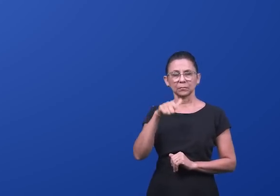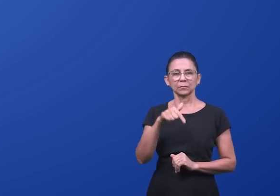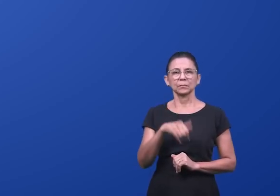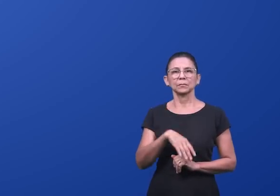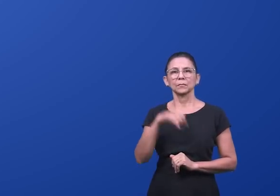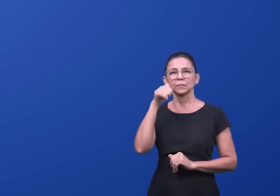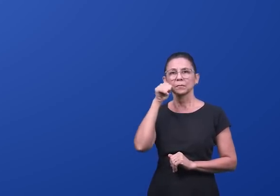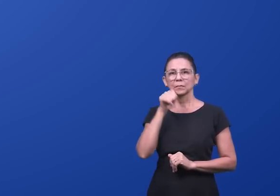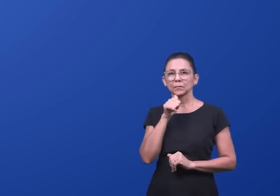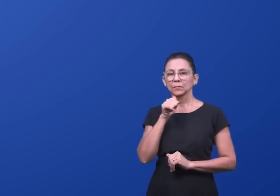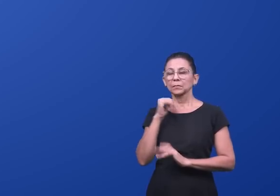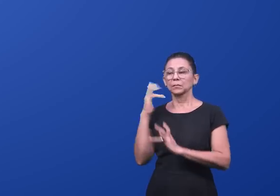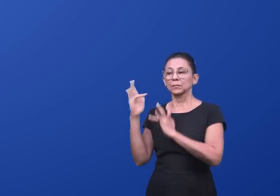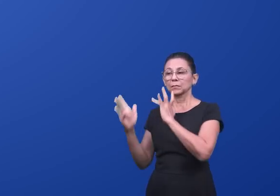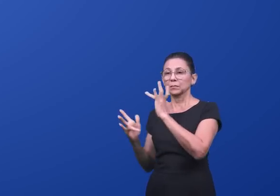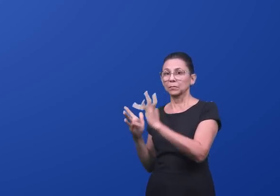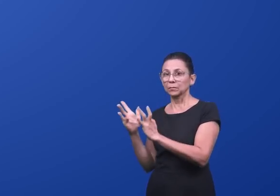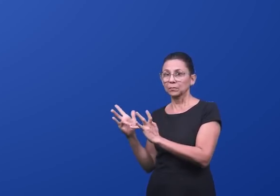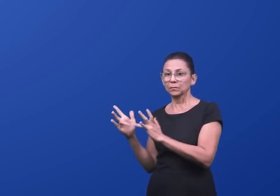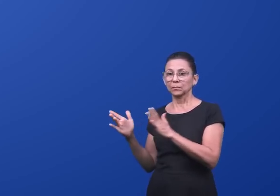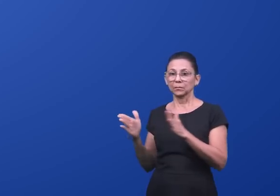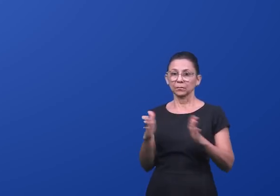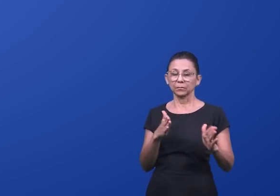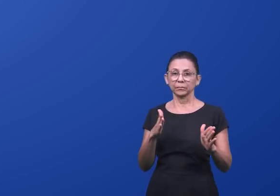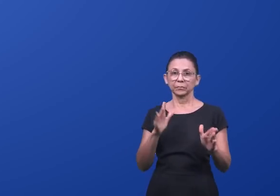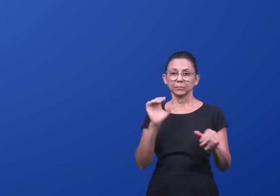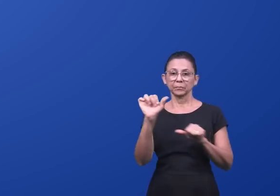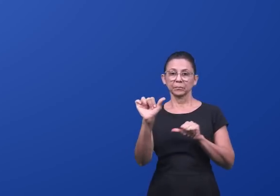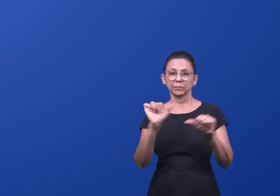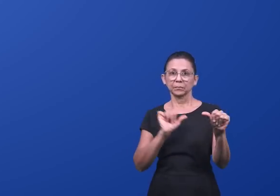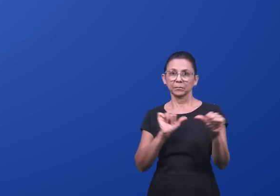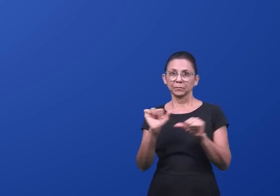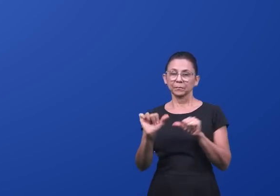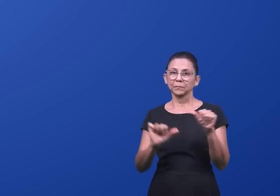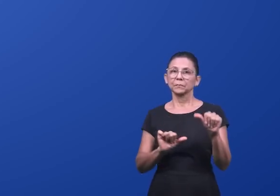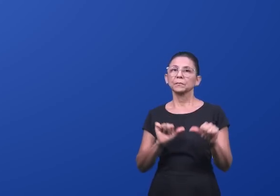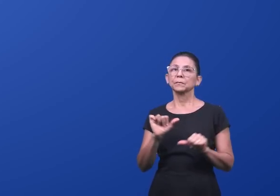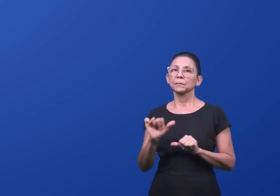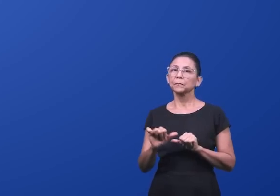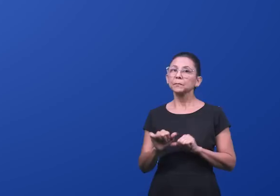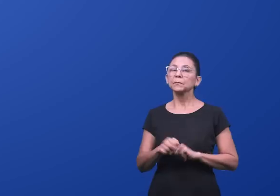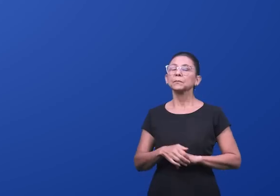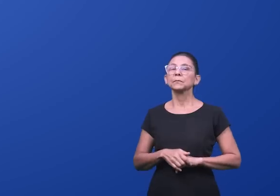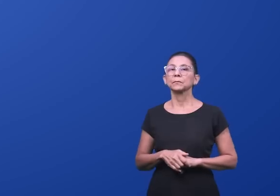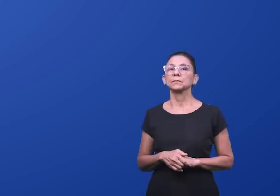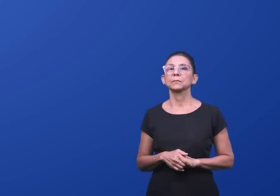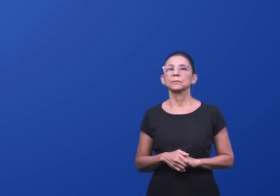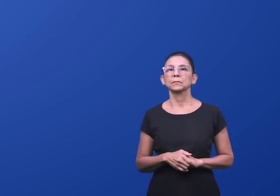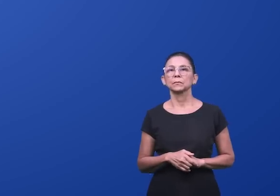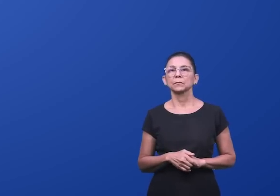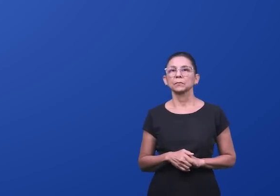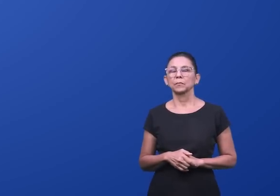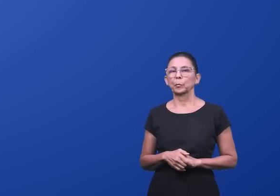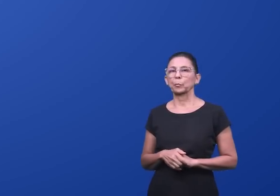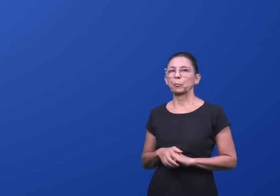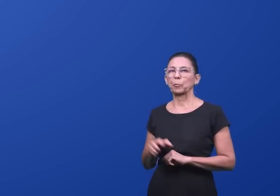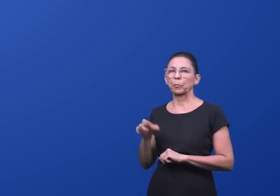o momento de transição neste texto. Desde que ela busca o seu